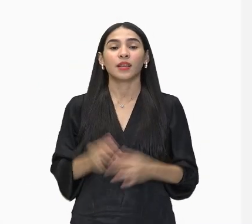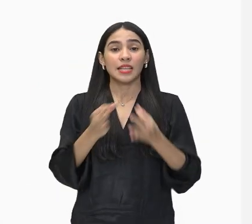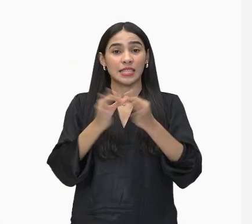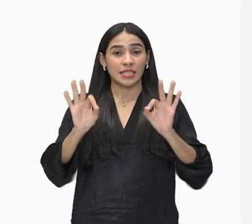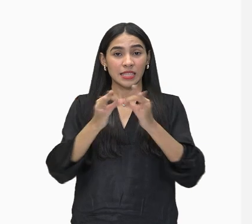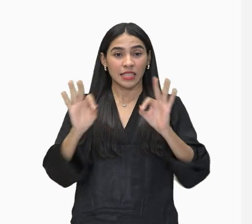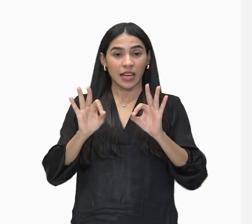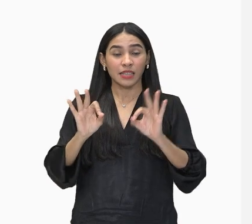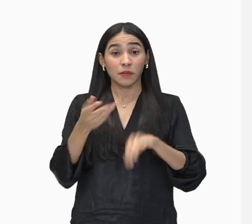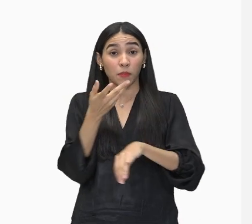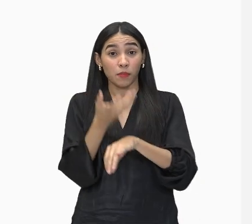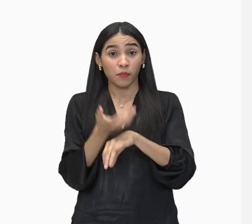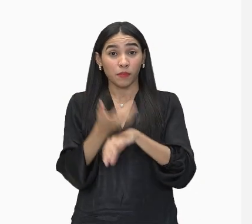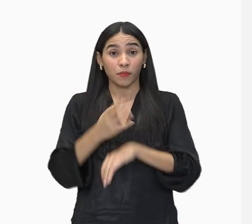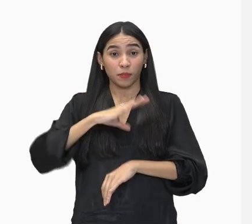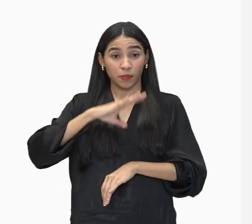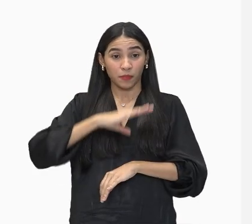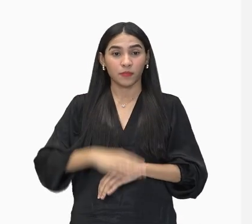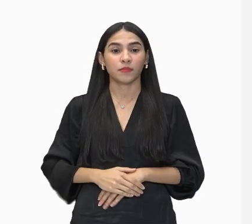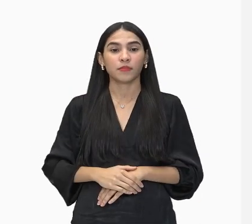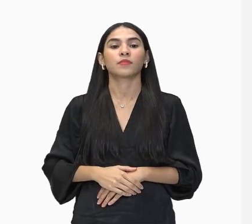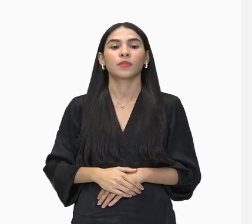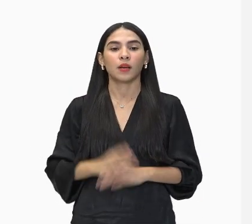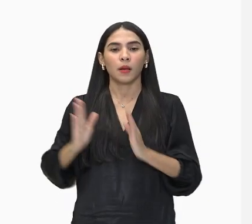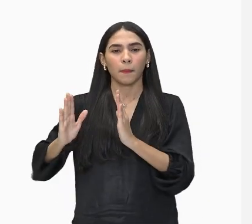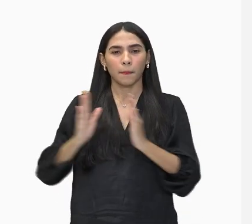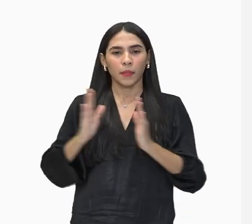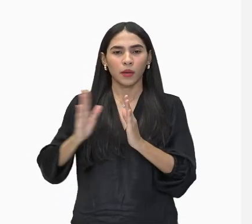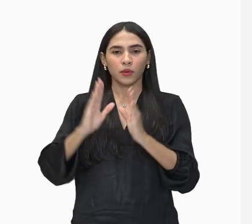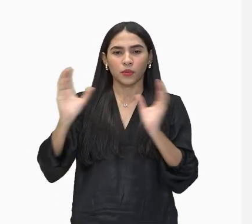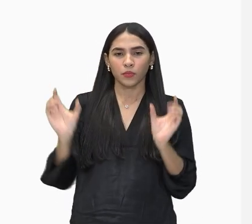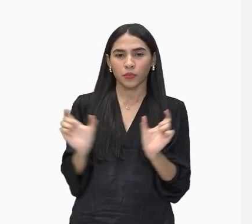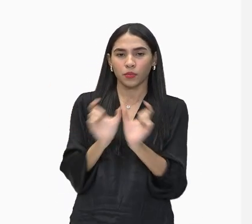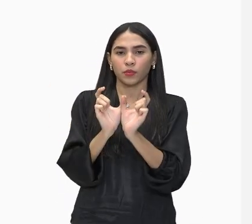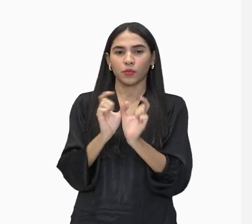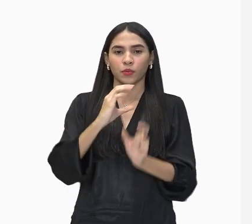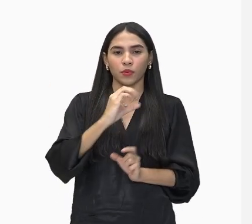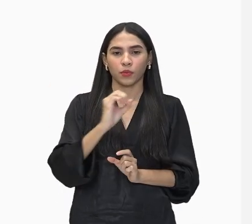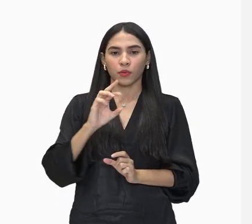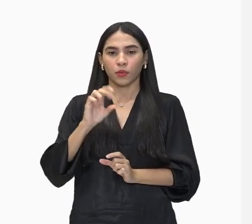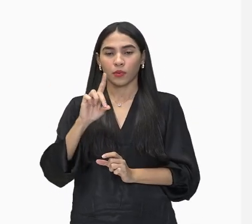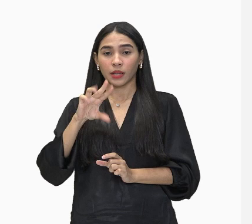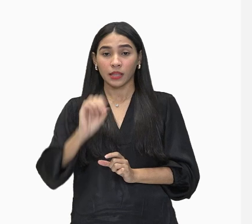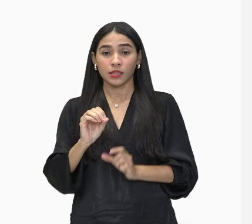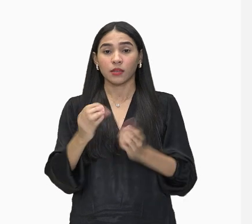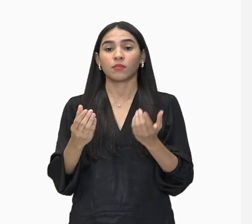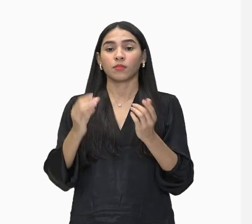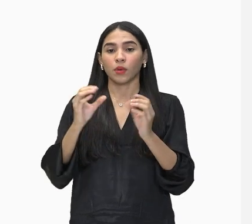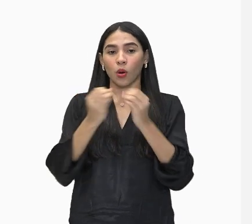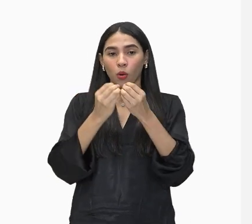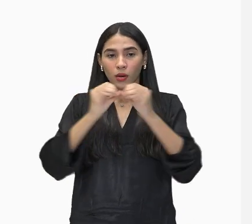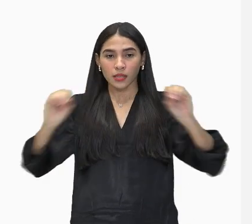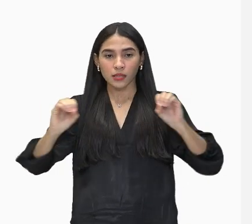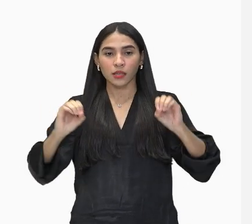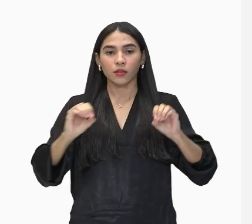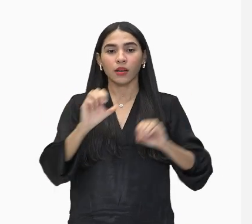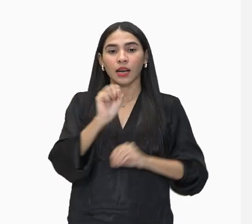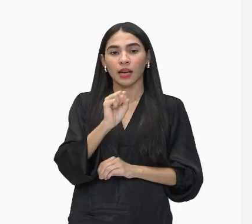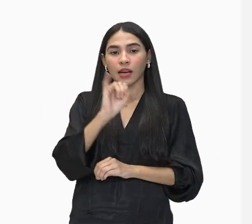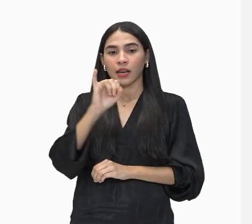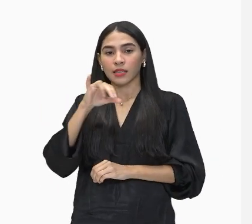sintaxe da língua portuguesa, período composto por coordenação, orações coordenadas assindéticas,